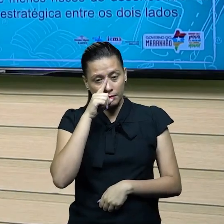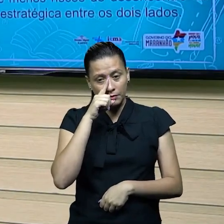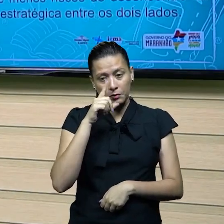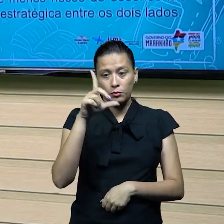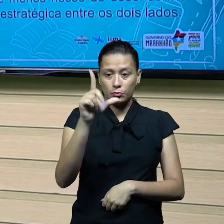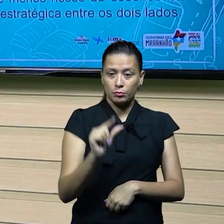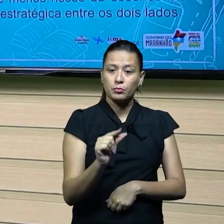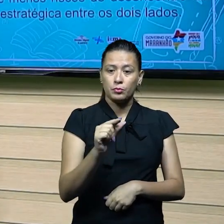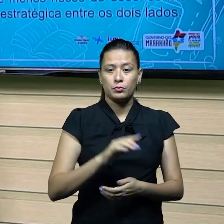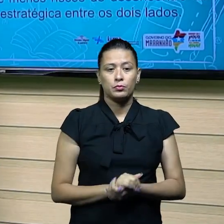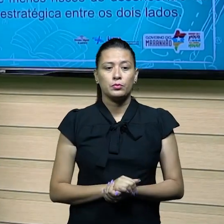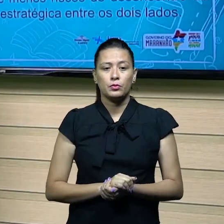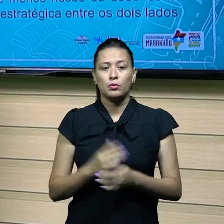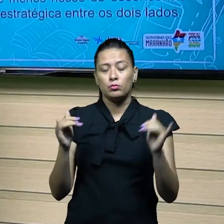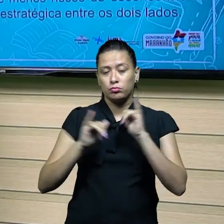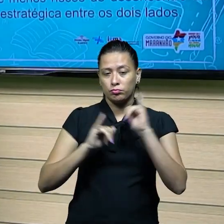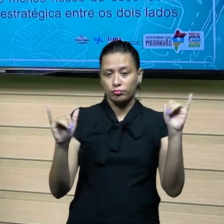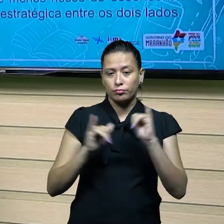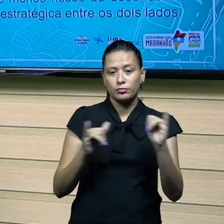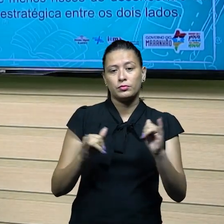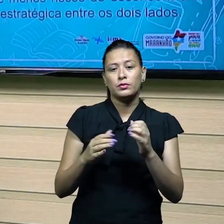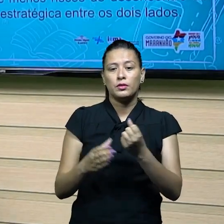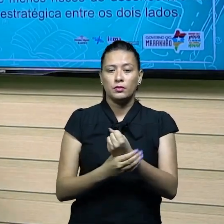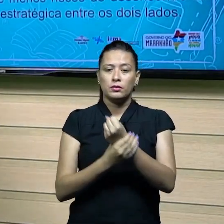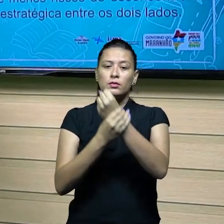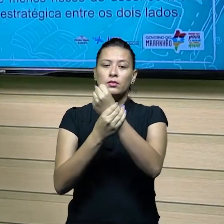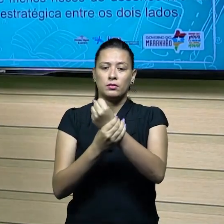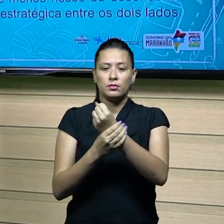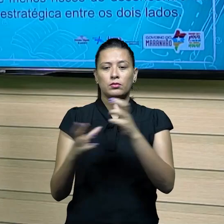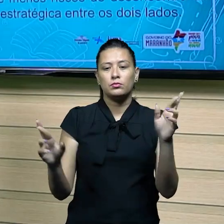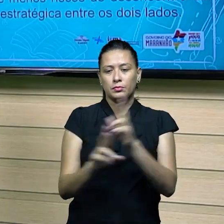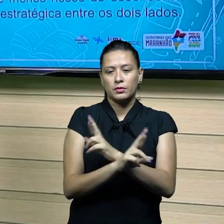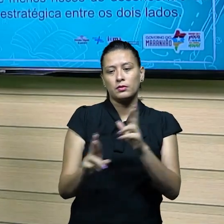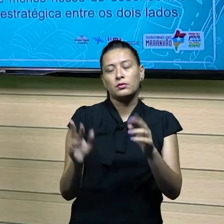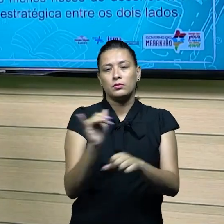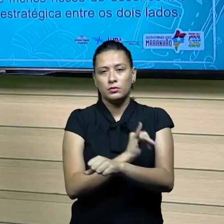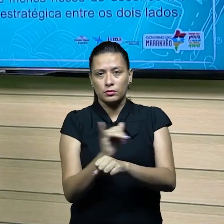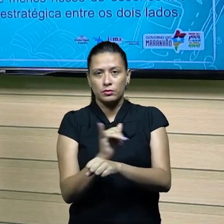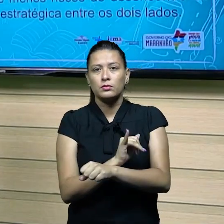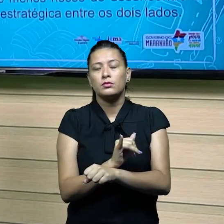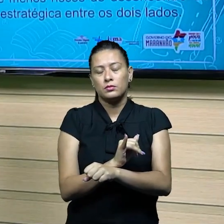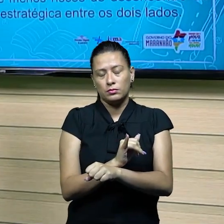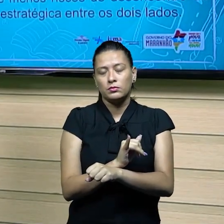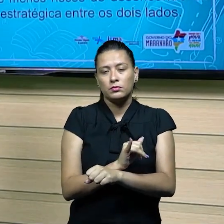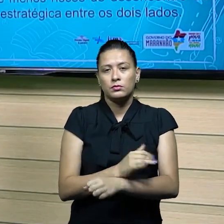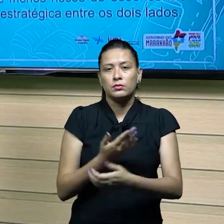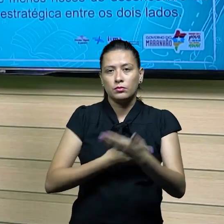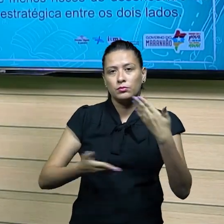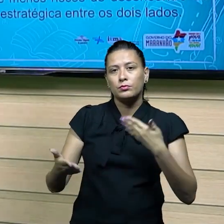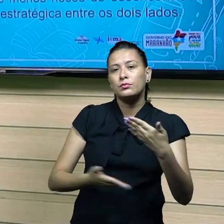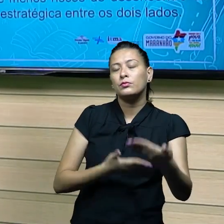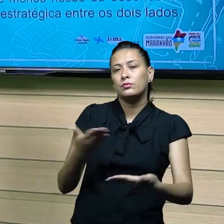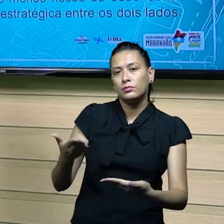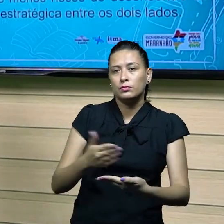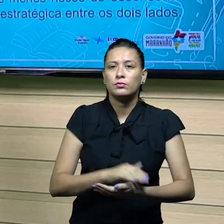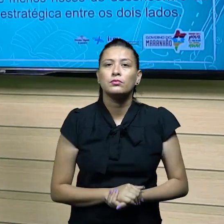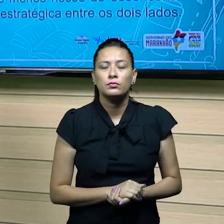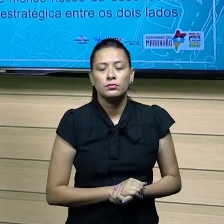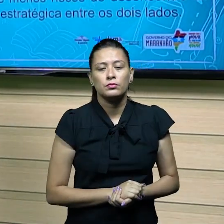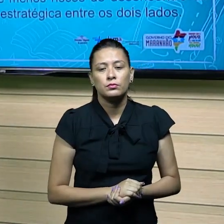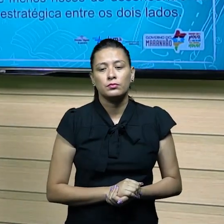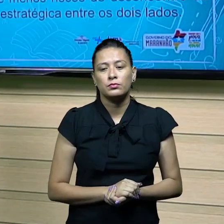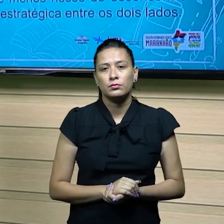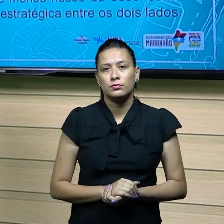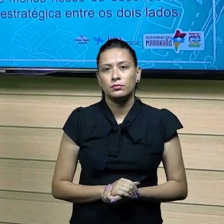uma relação estratégica entre os dois lados, ou seja, tem uma informação, uma mão de via dupla, tá? E uma via de mão dupla, desculpa,